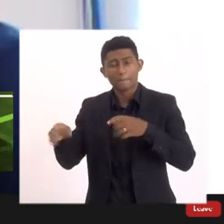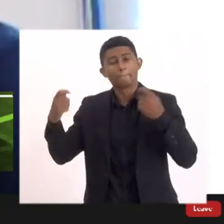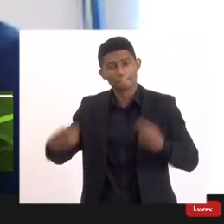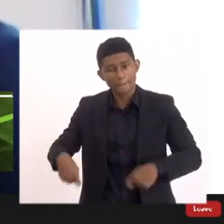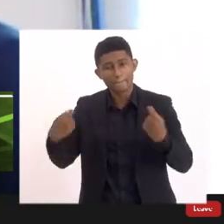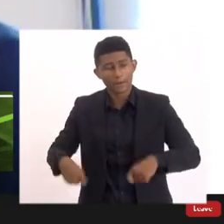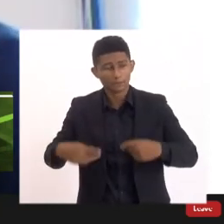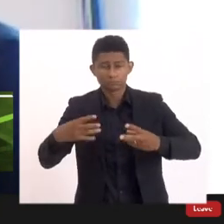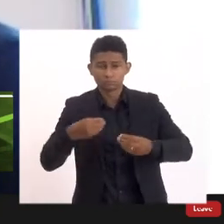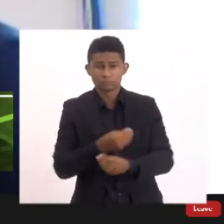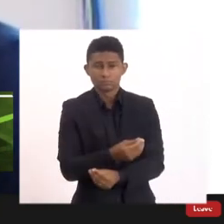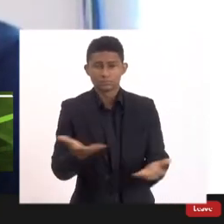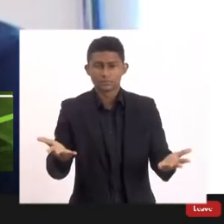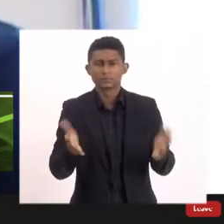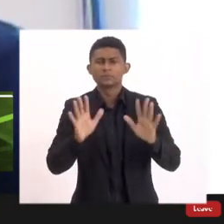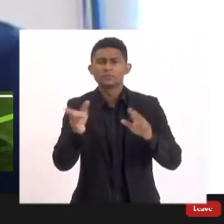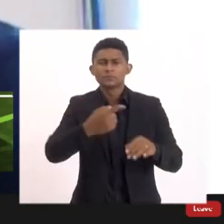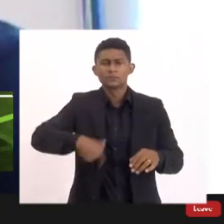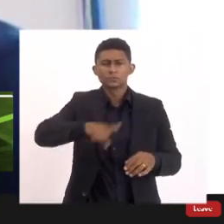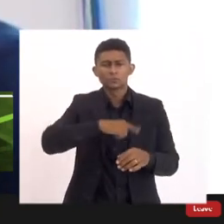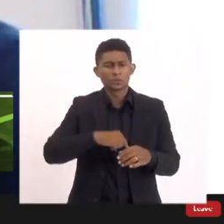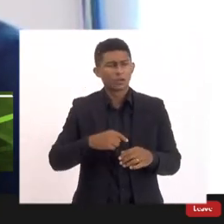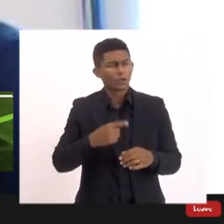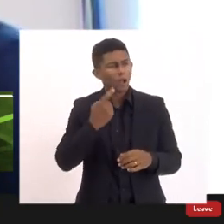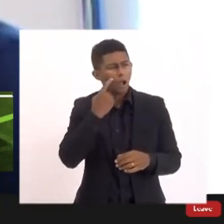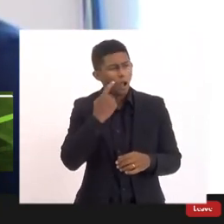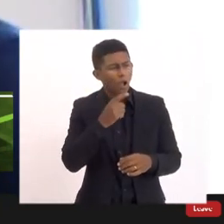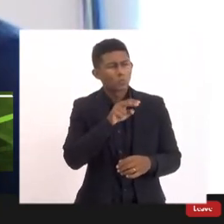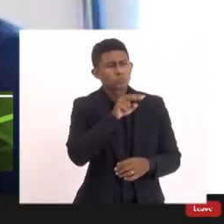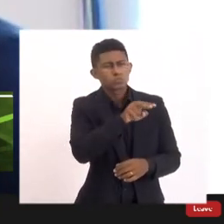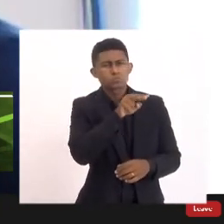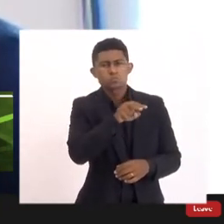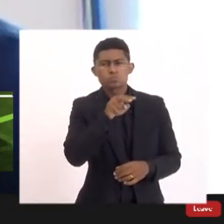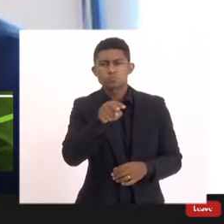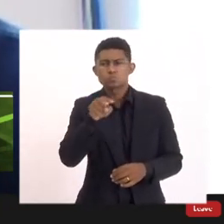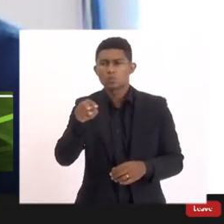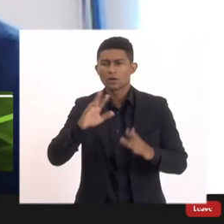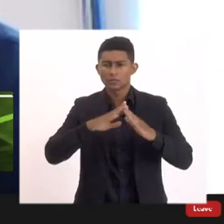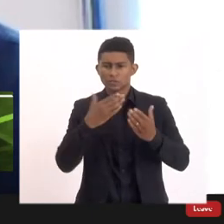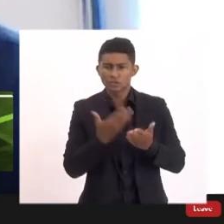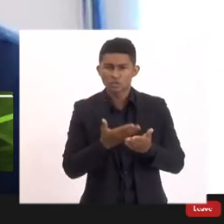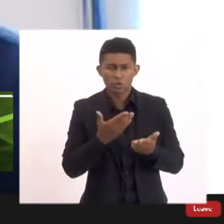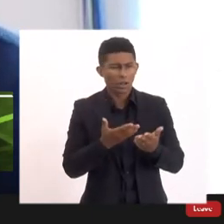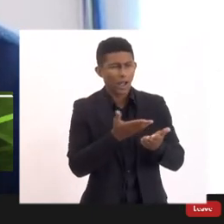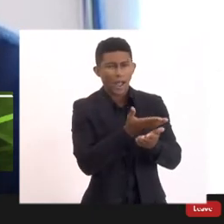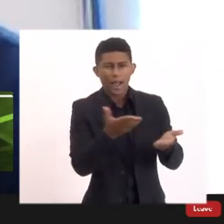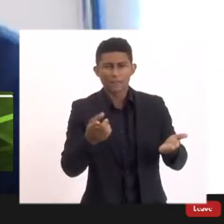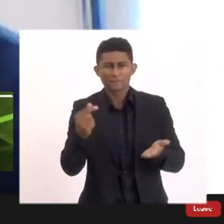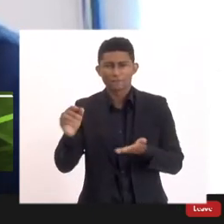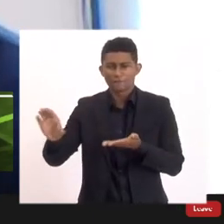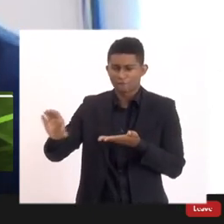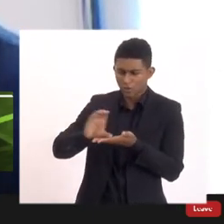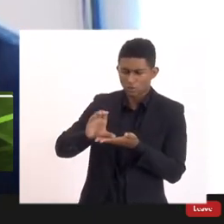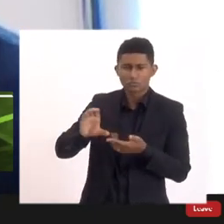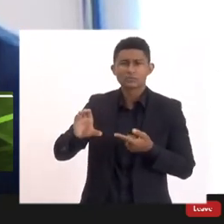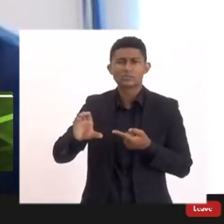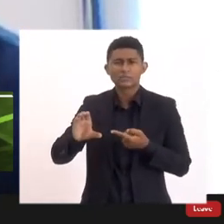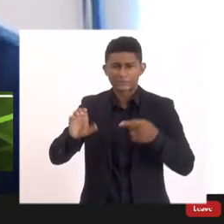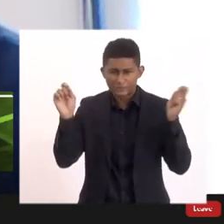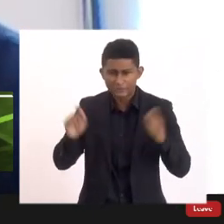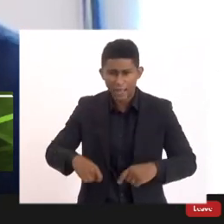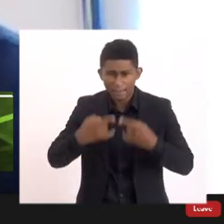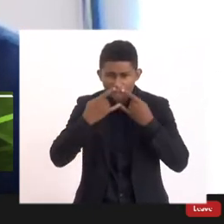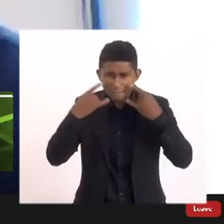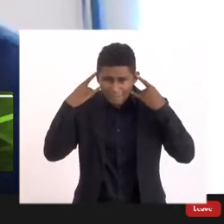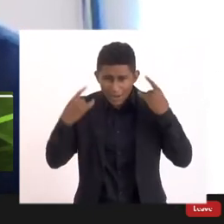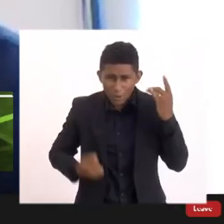que a gente tem, acompanhando aí, né, o que a gente tem de informação sobre o orçamento das escolas, é que o valor atual é insuficiente.